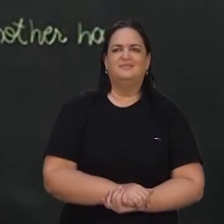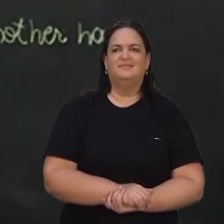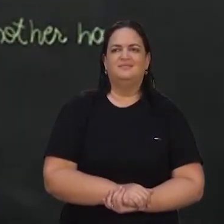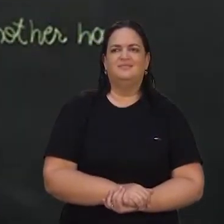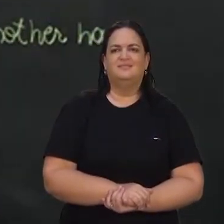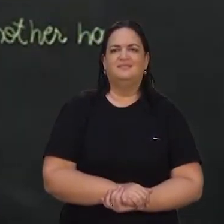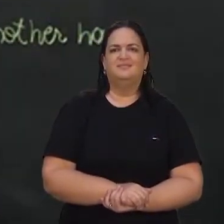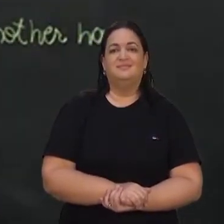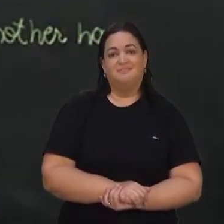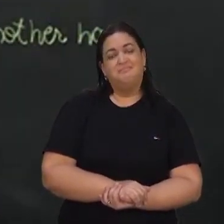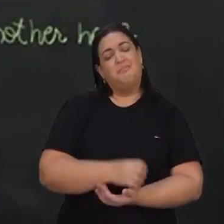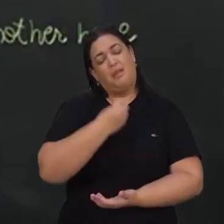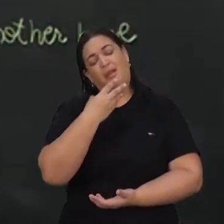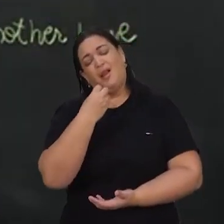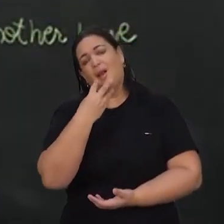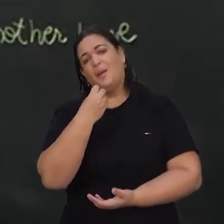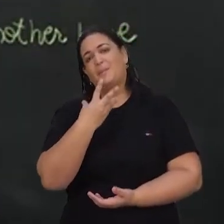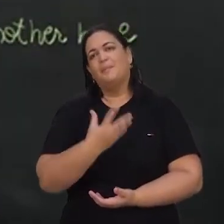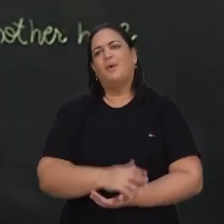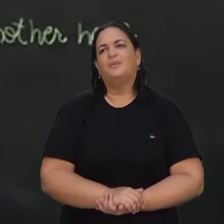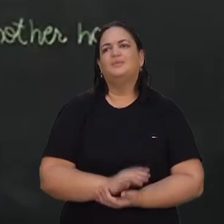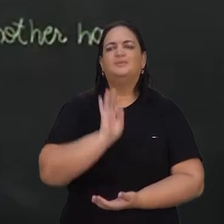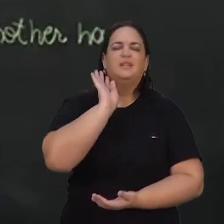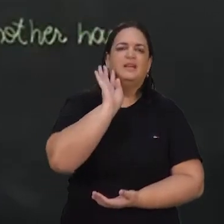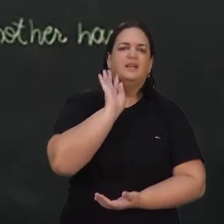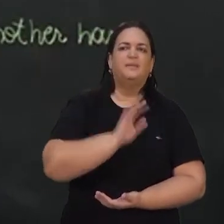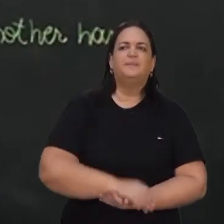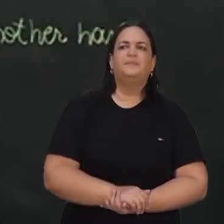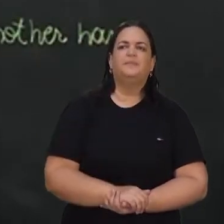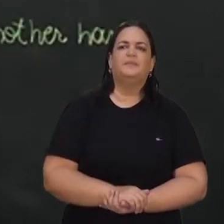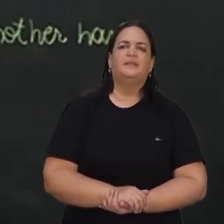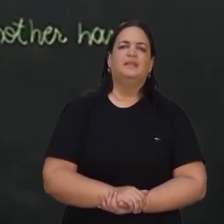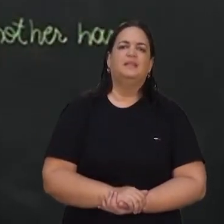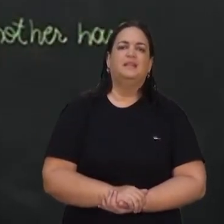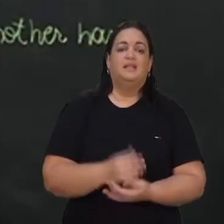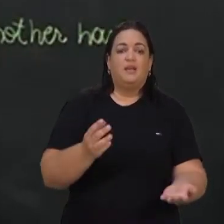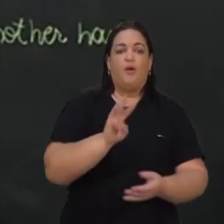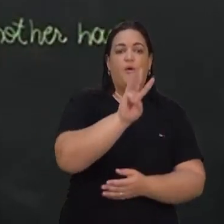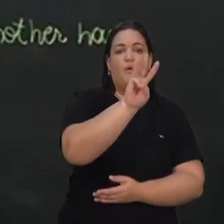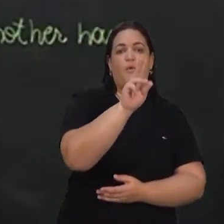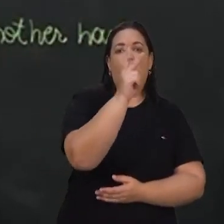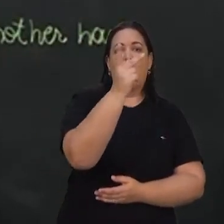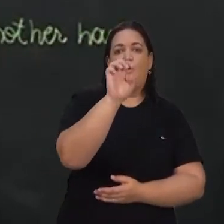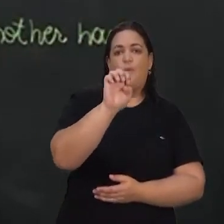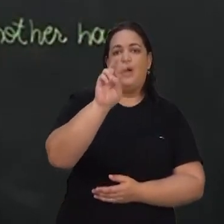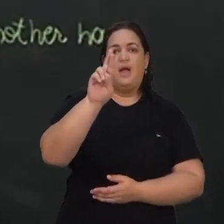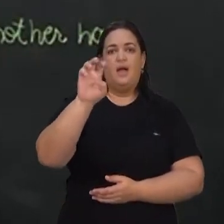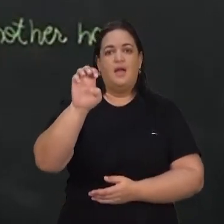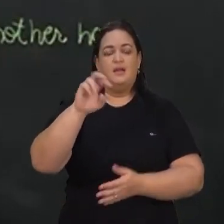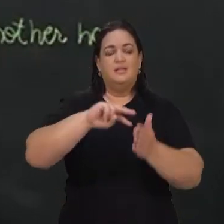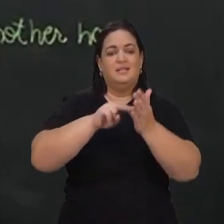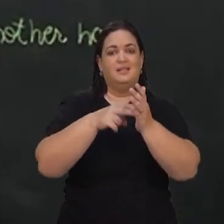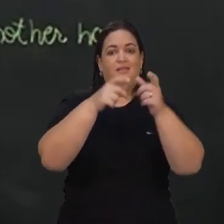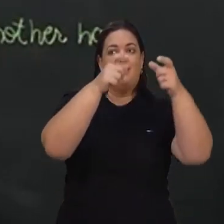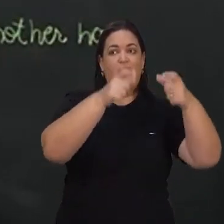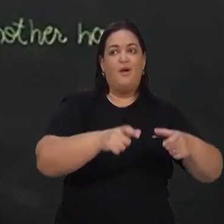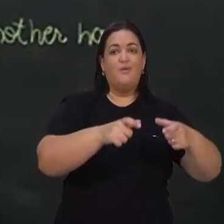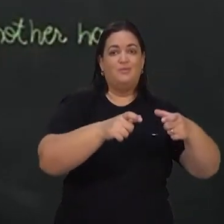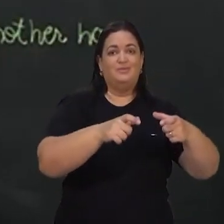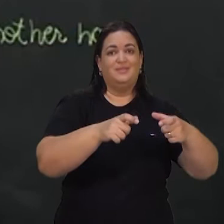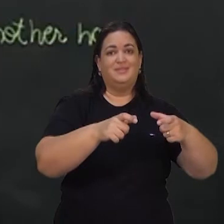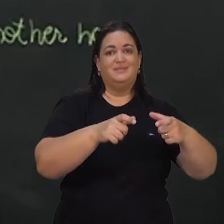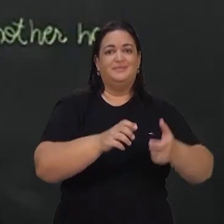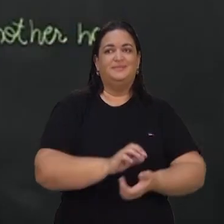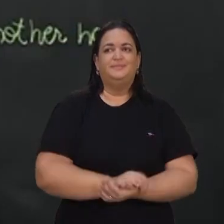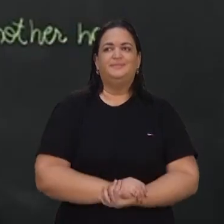Very good. So again, where, onde, do you usually have breakfast? At home.